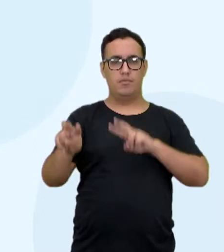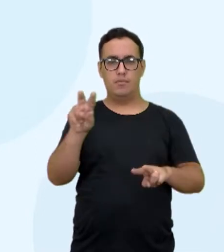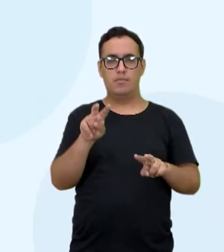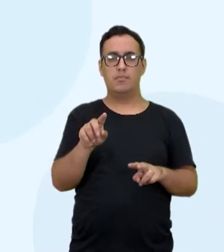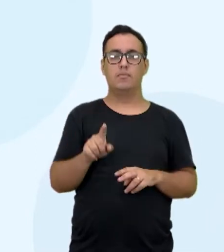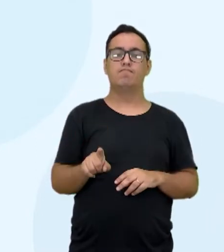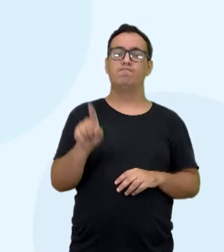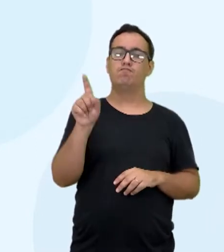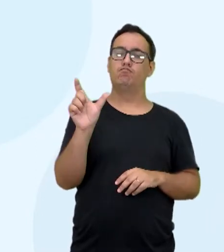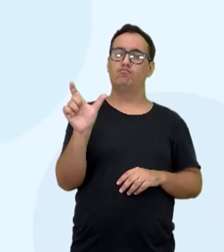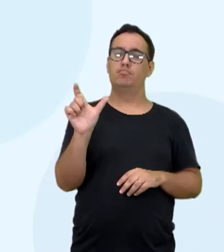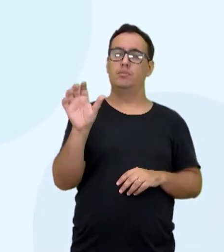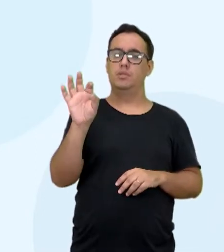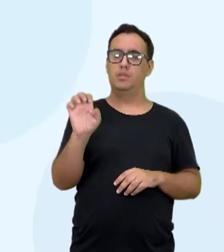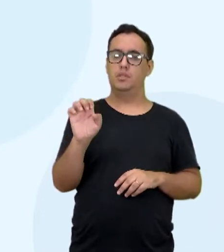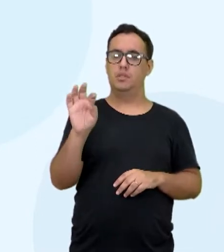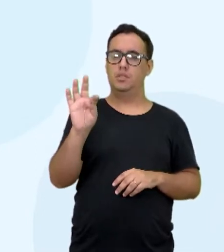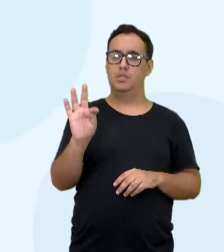perspectiva